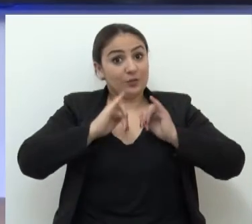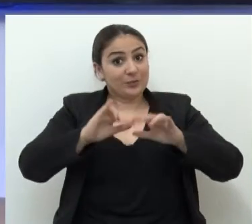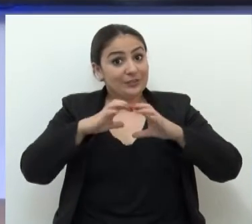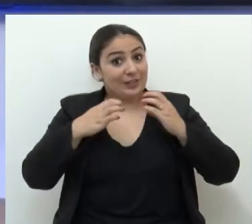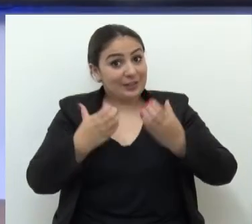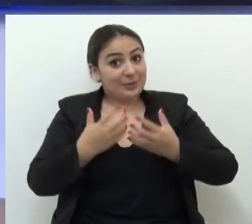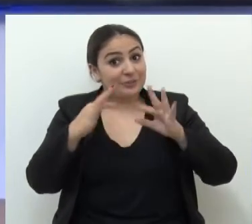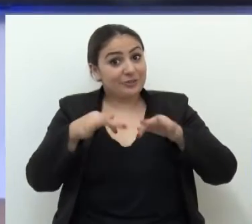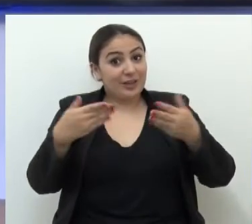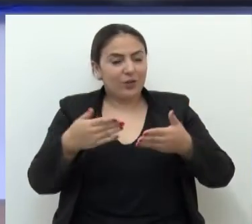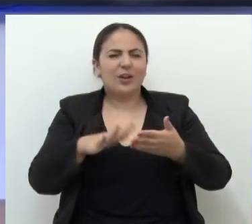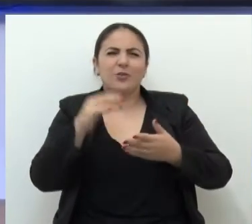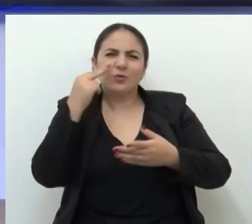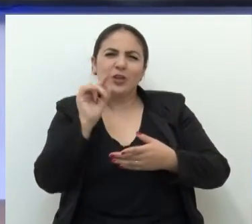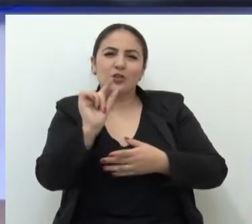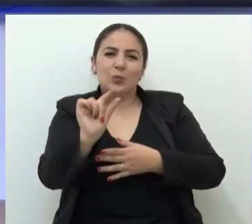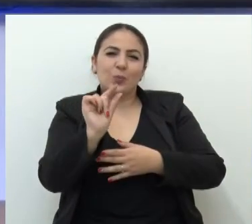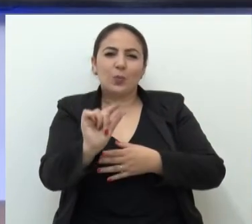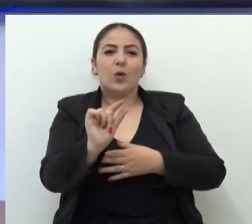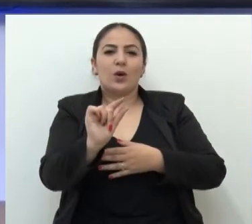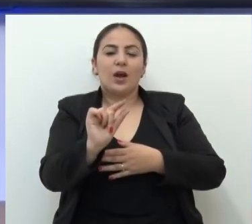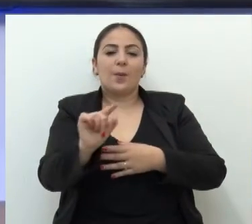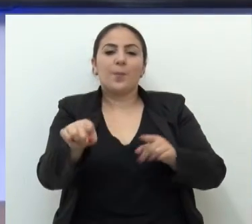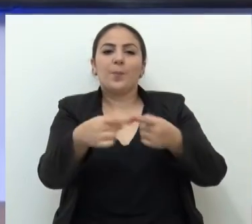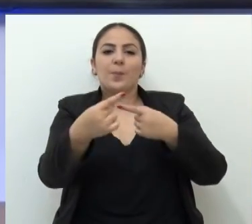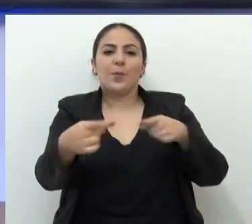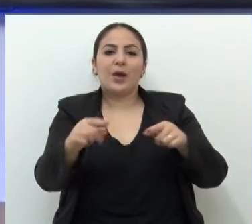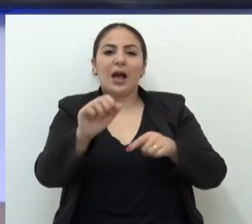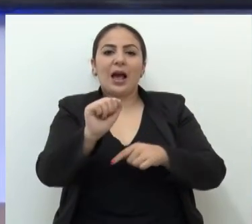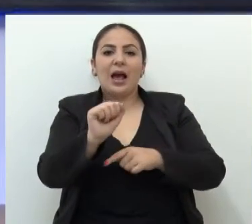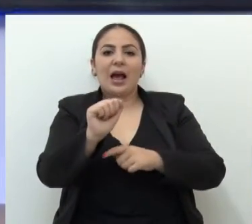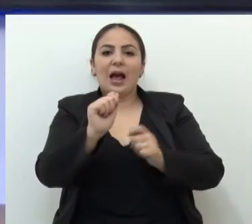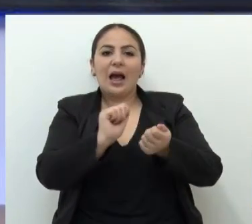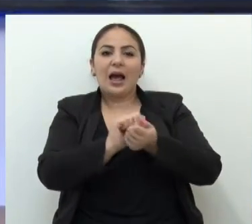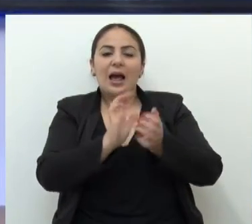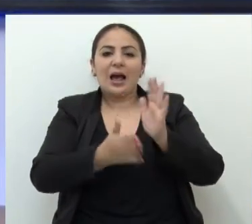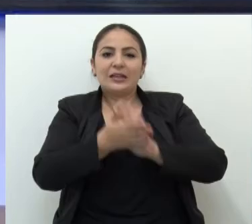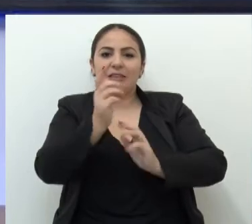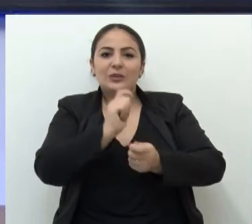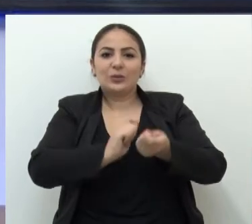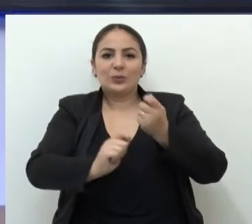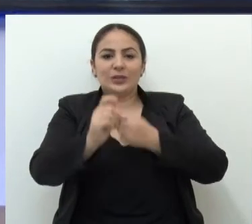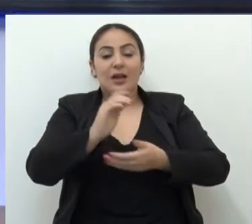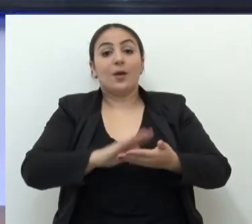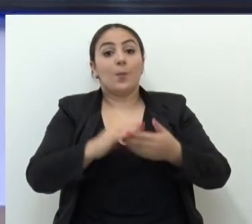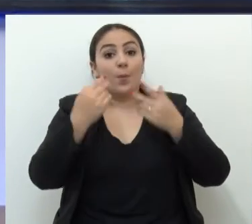E o Jornal da Câmara termina aqui. Fique agora com um trecho da música